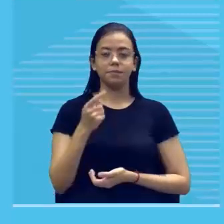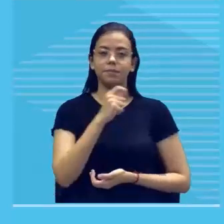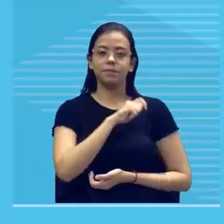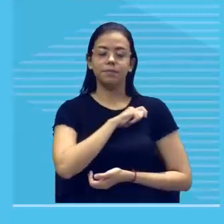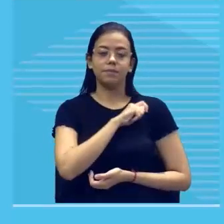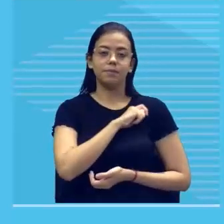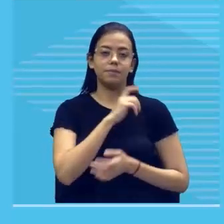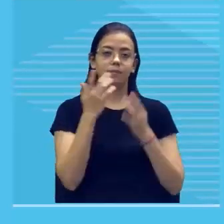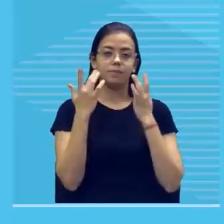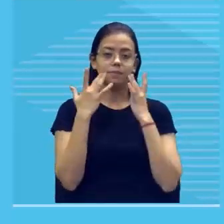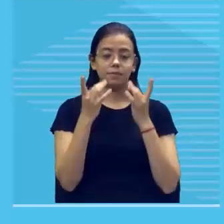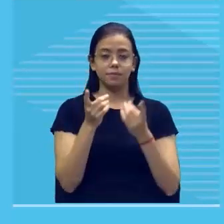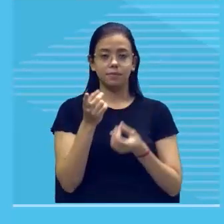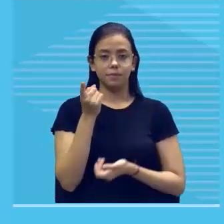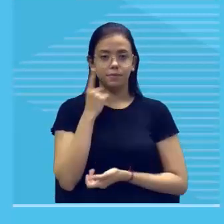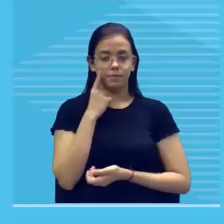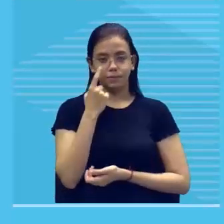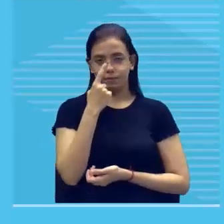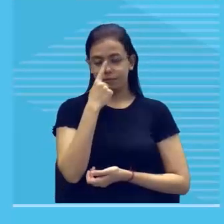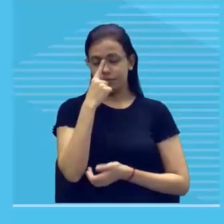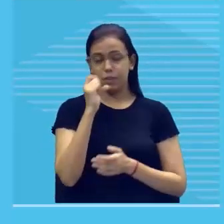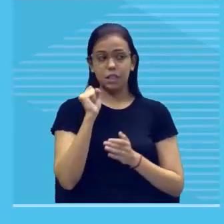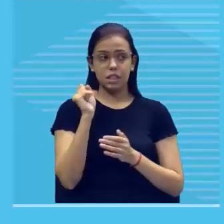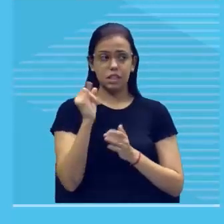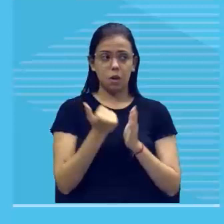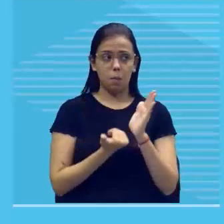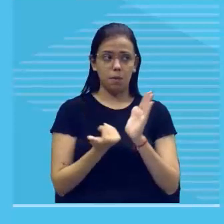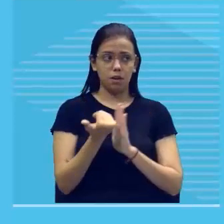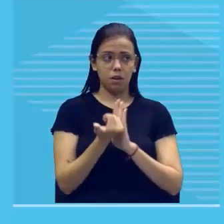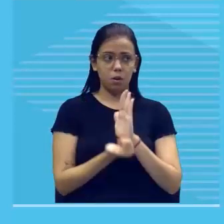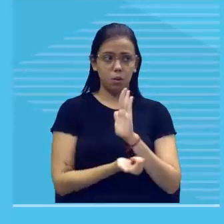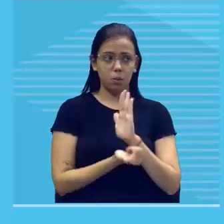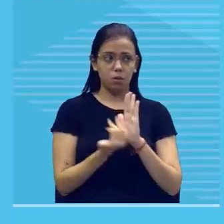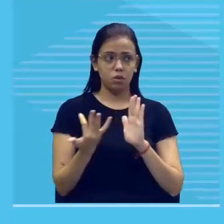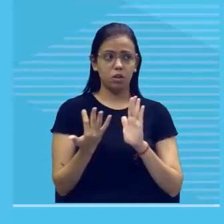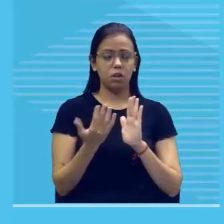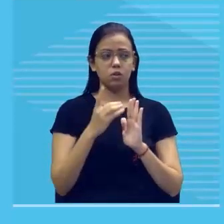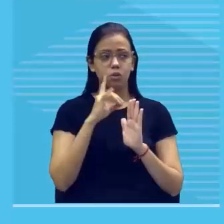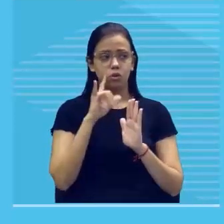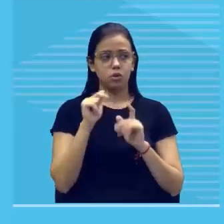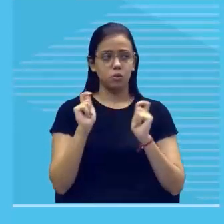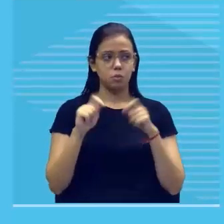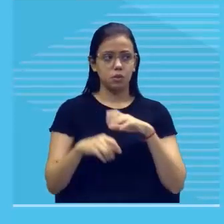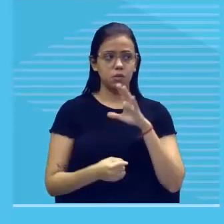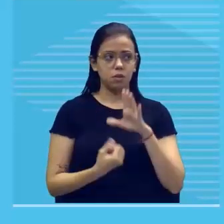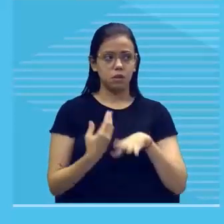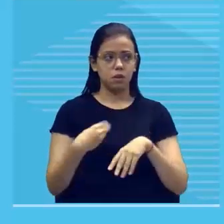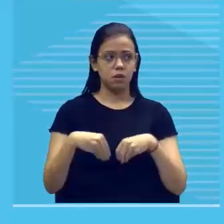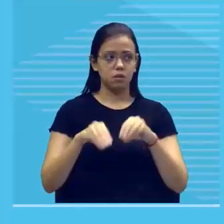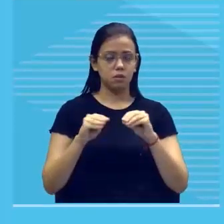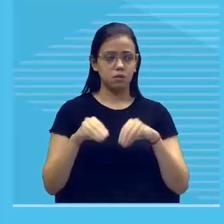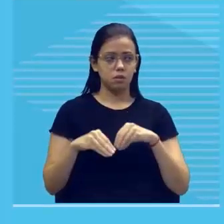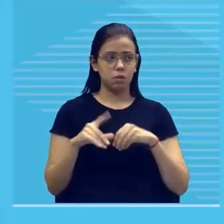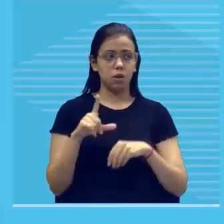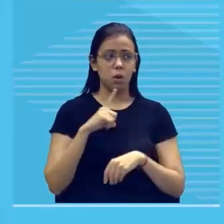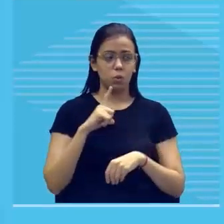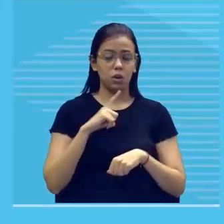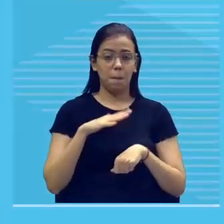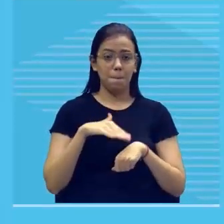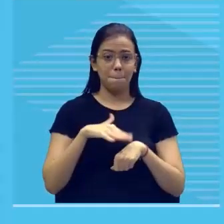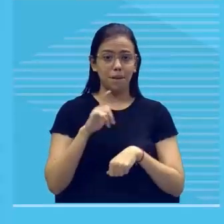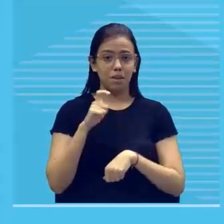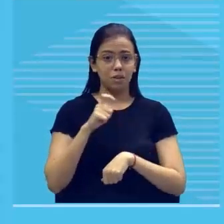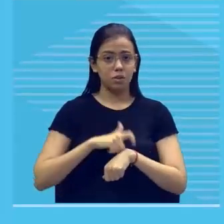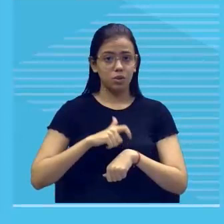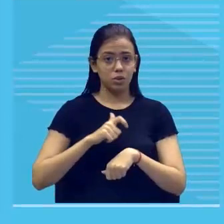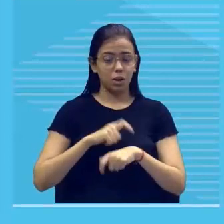para extensão vai se eu aumentar quantidade de dias para produzir tecidos eu tenho mais